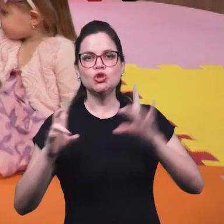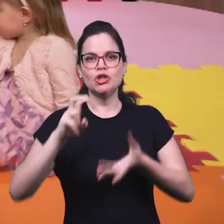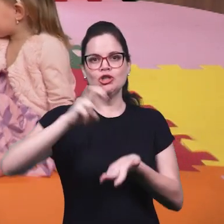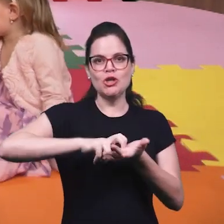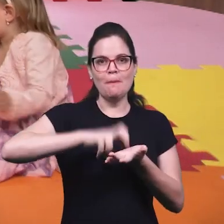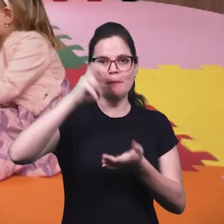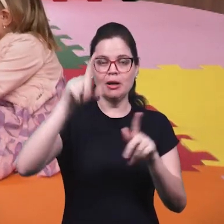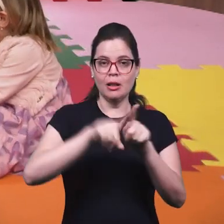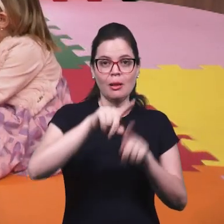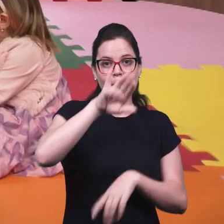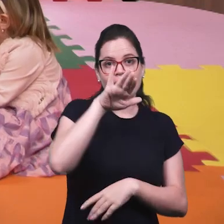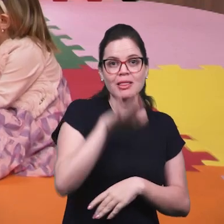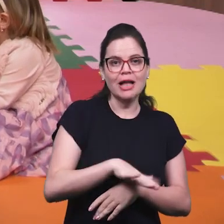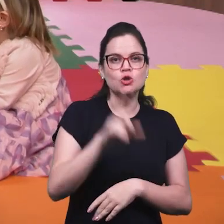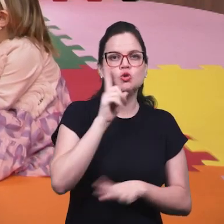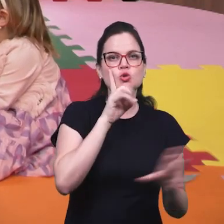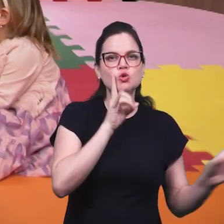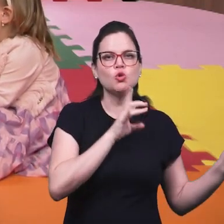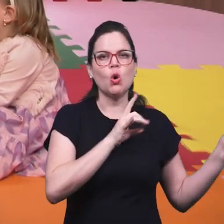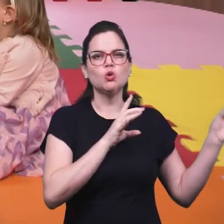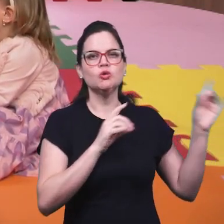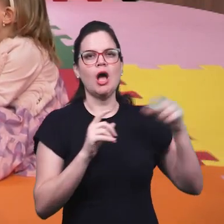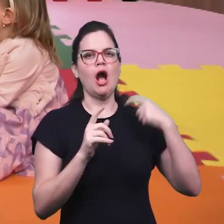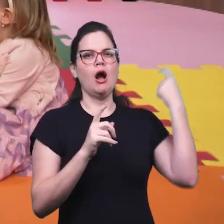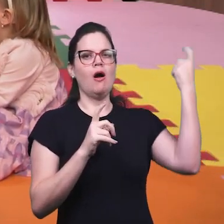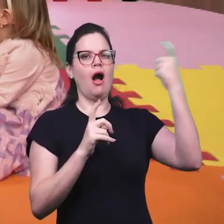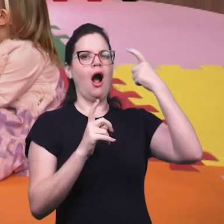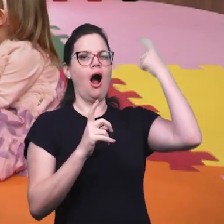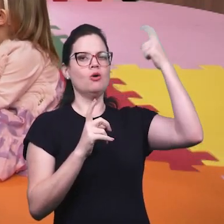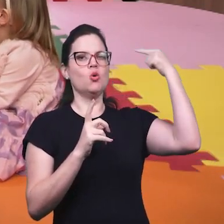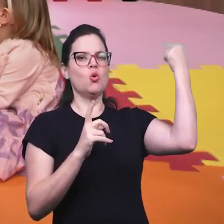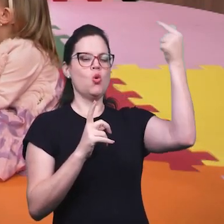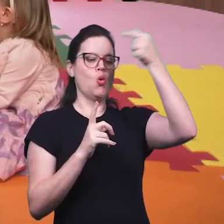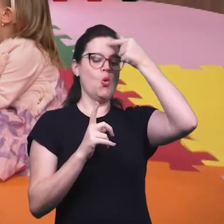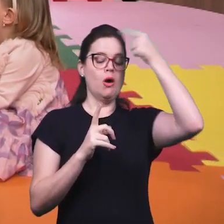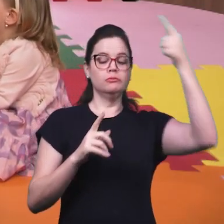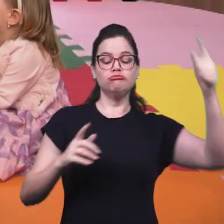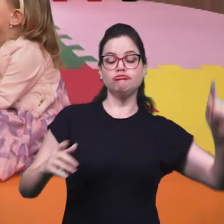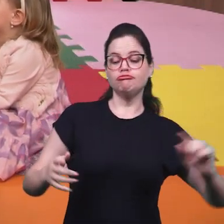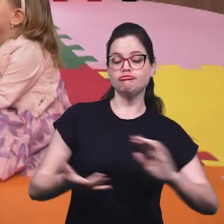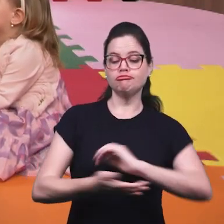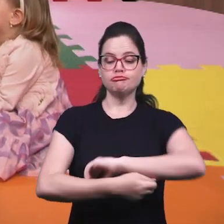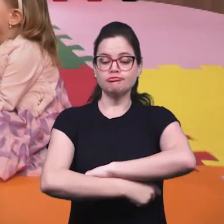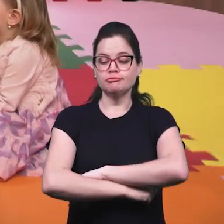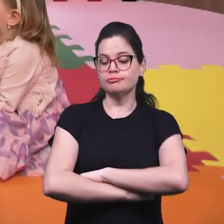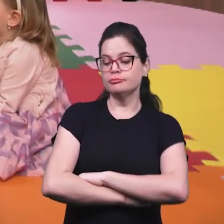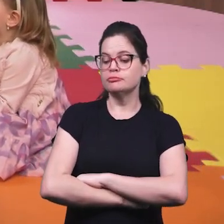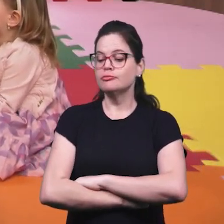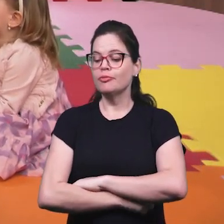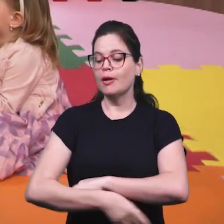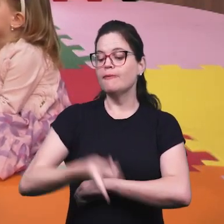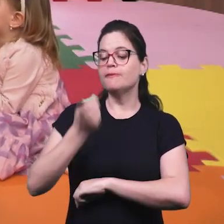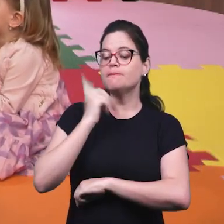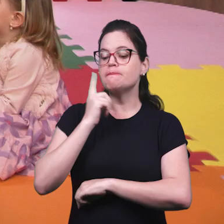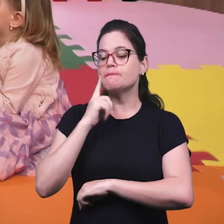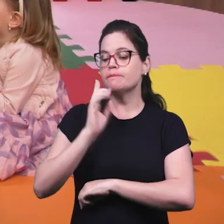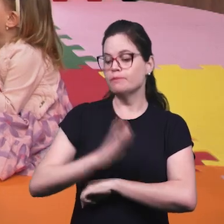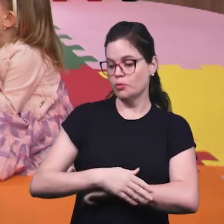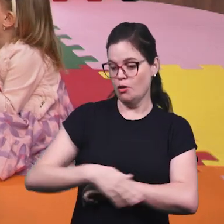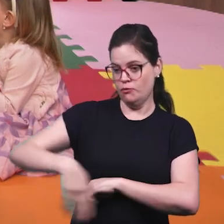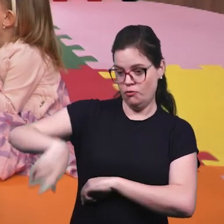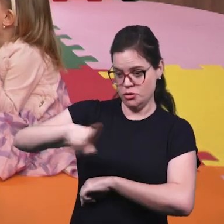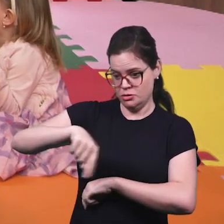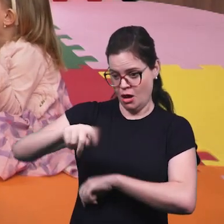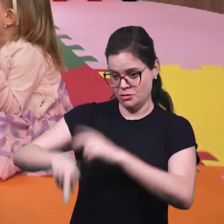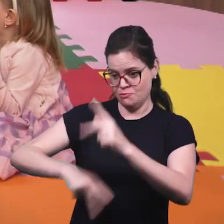à tarde, Golias se apresentava ao exército de Israel e falava assim: olha, escolha um